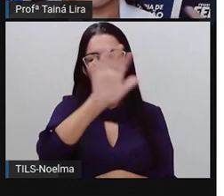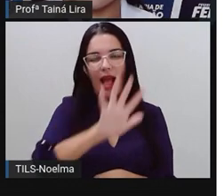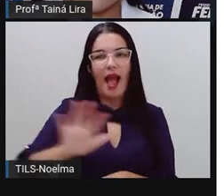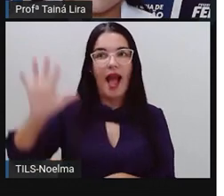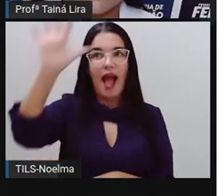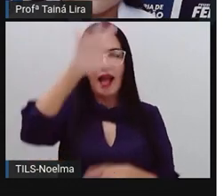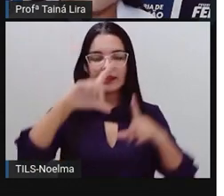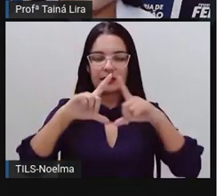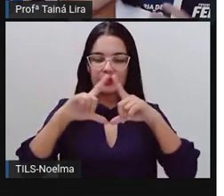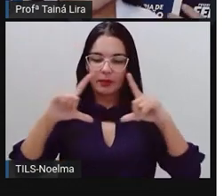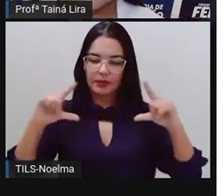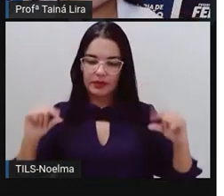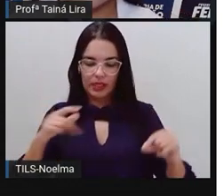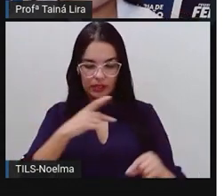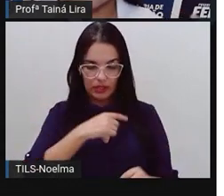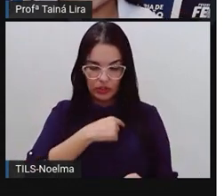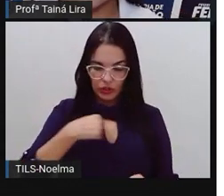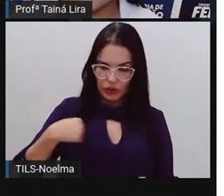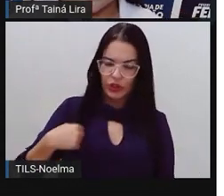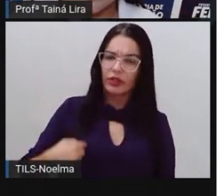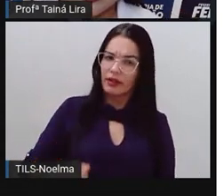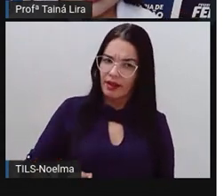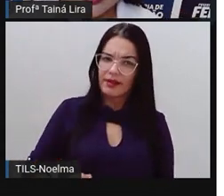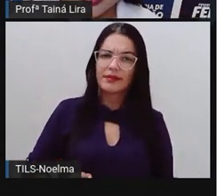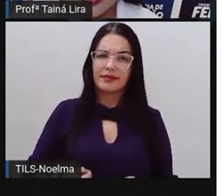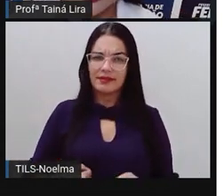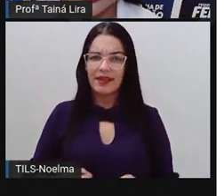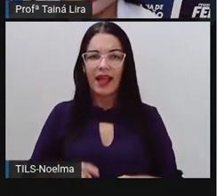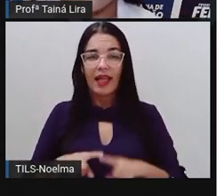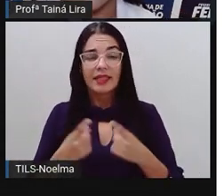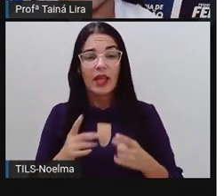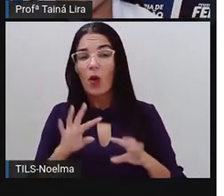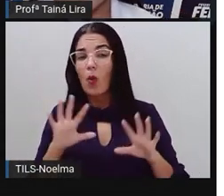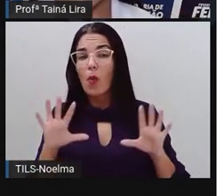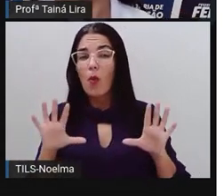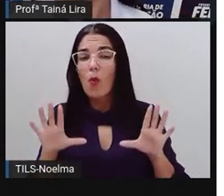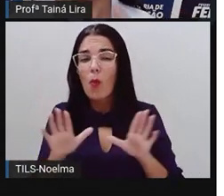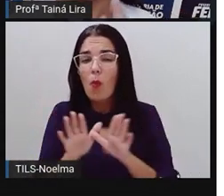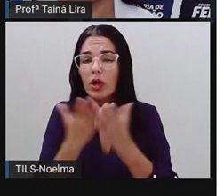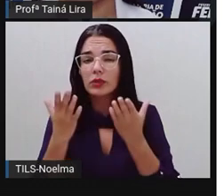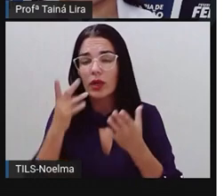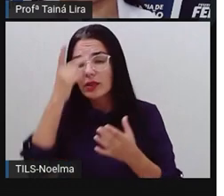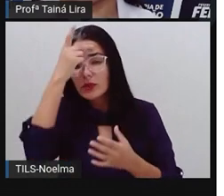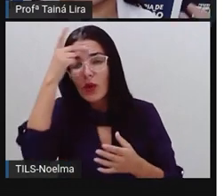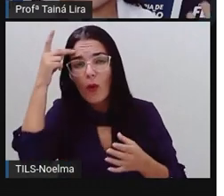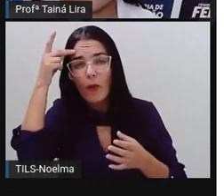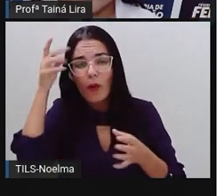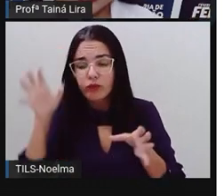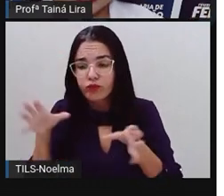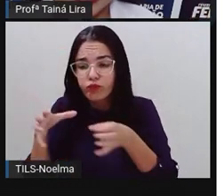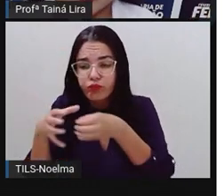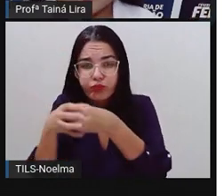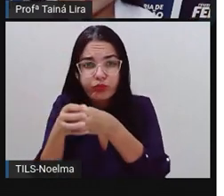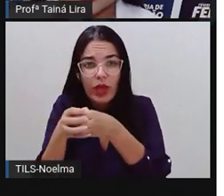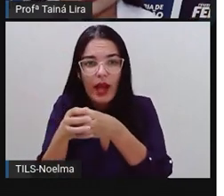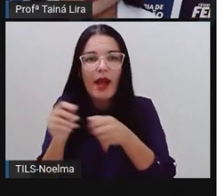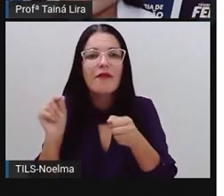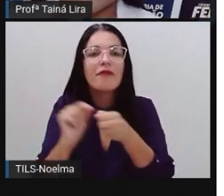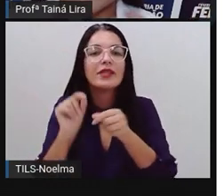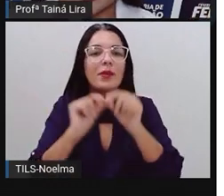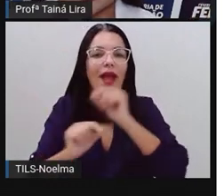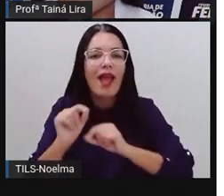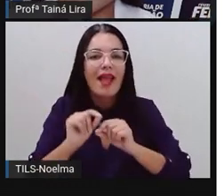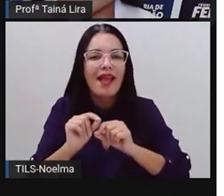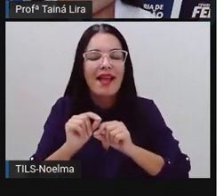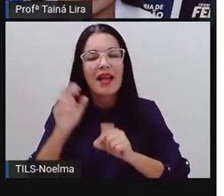japoneses os chineses então quando todos esses povos é e se juntaram e formaram a nossa cultura E